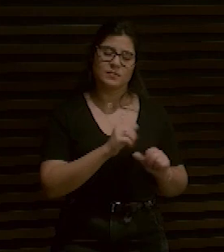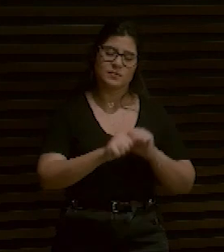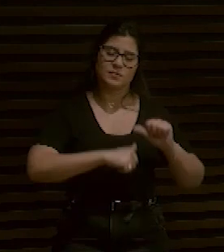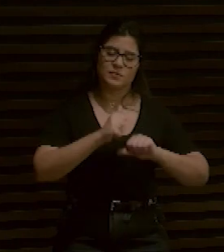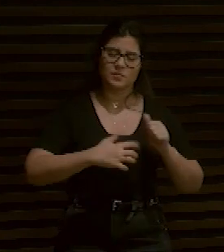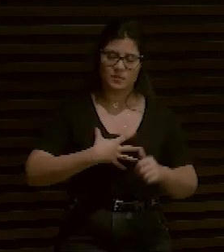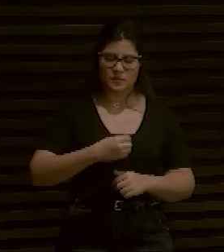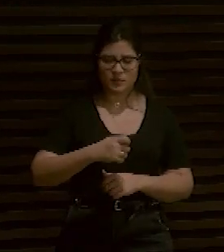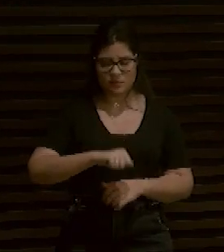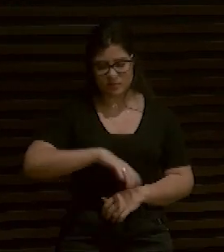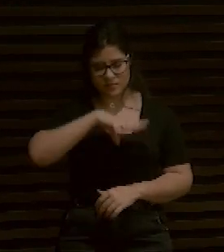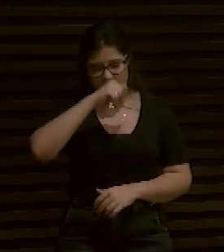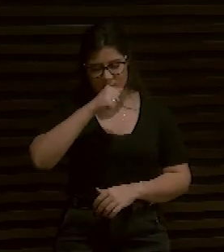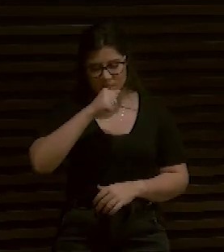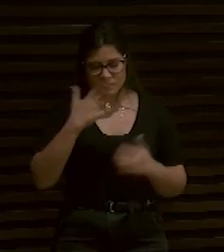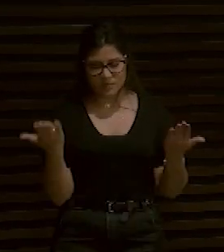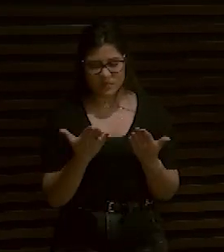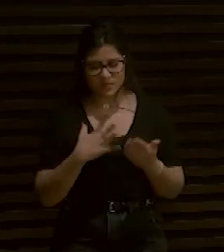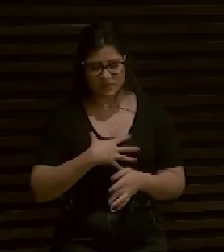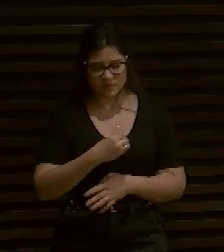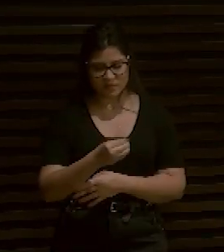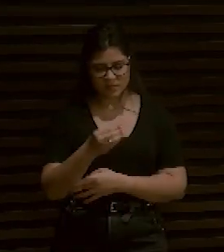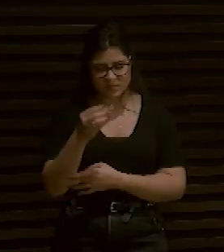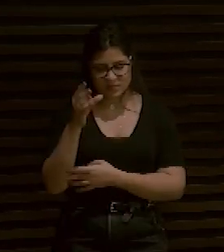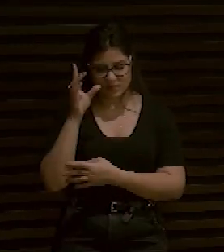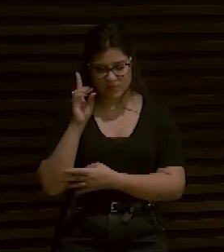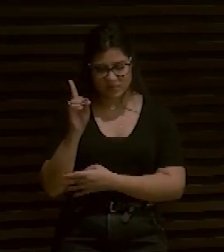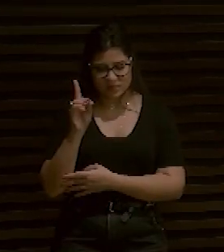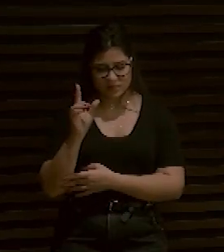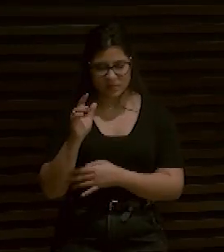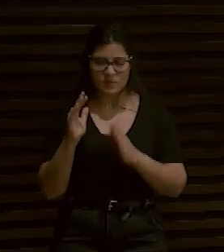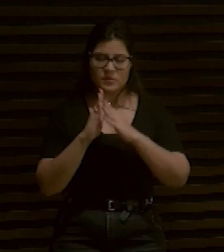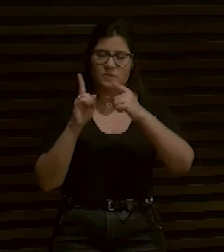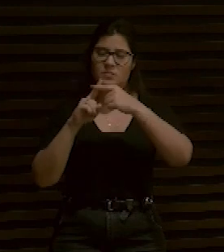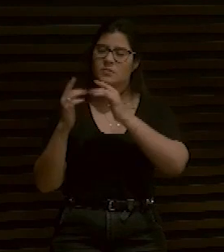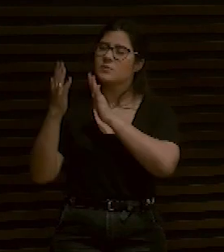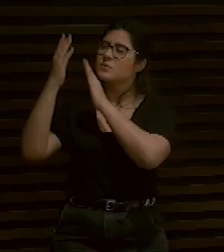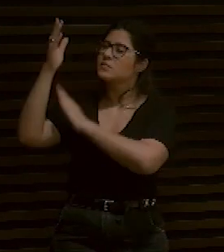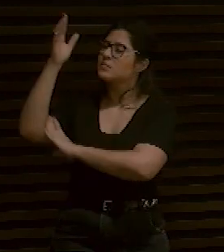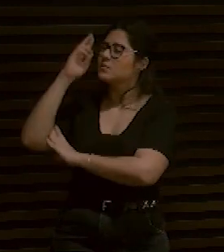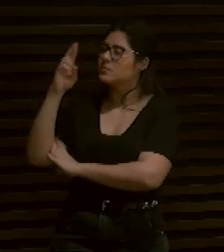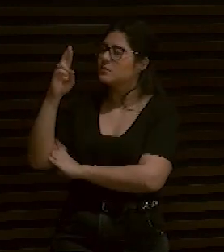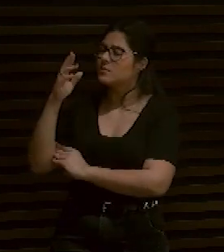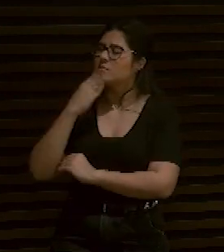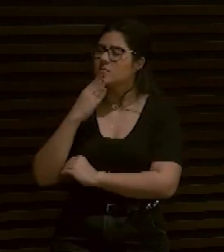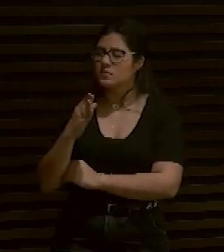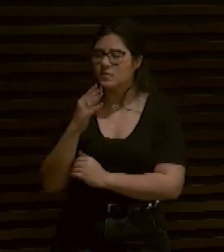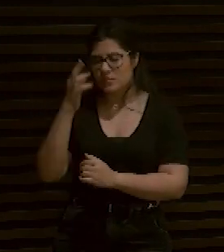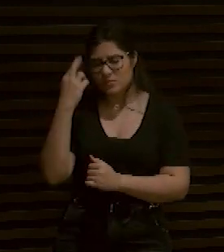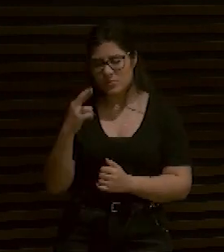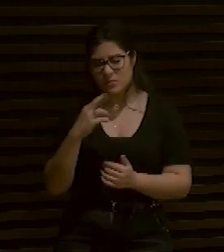nos trazer para o seu reino de luz. Ó Deus, como igreja, nós nos colocamos diante de Ti pedindo para que o Senhor continue a trabalhar na